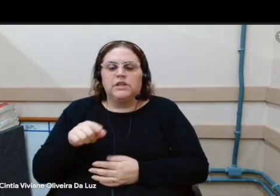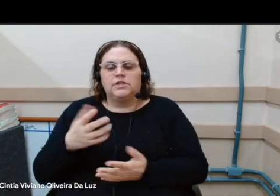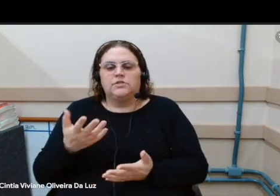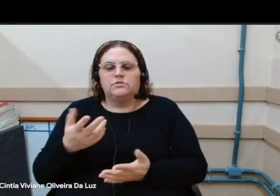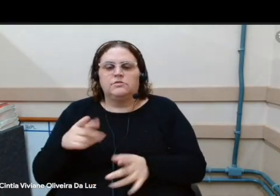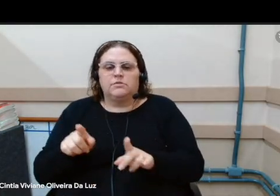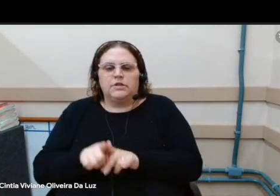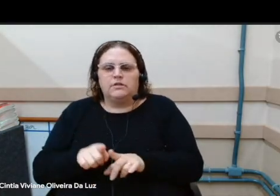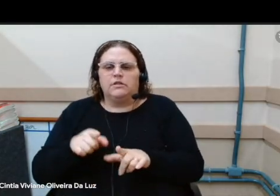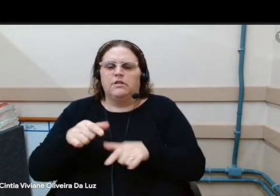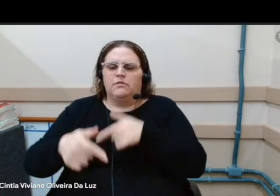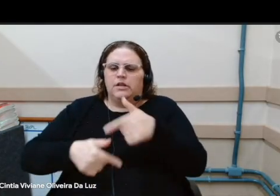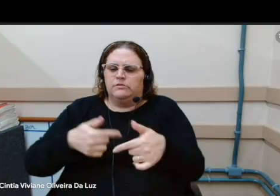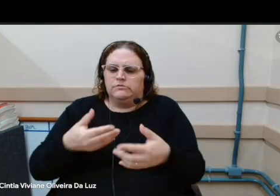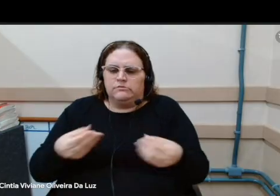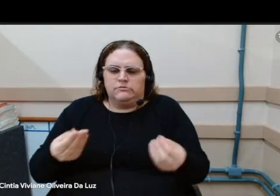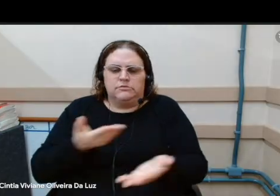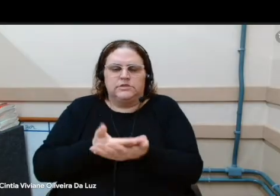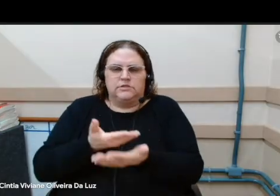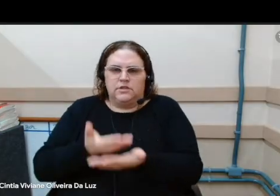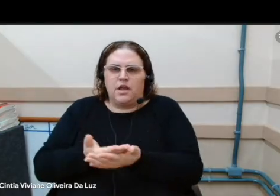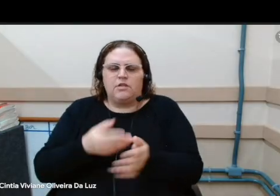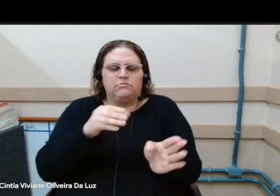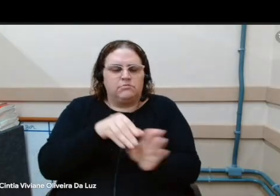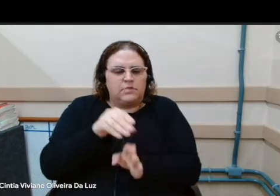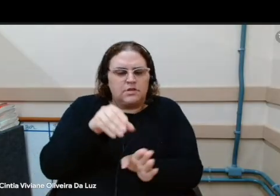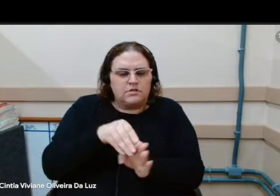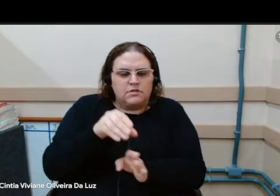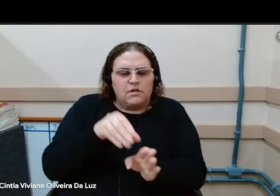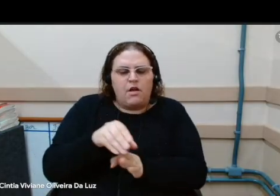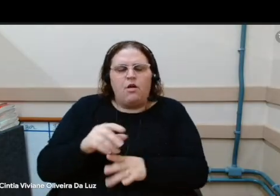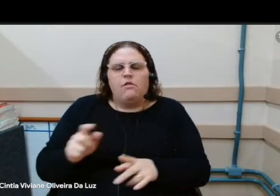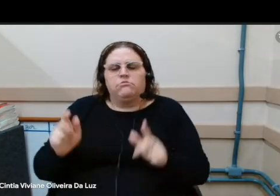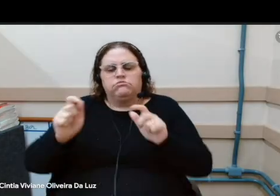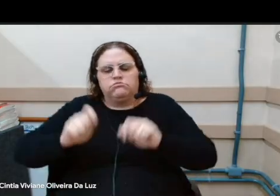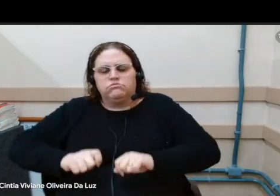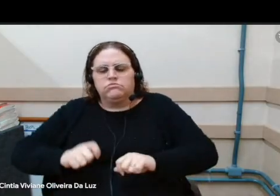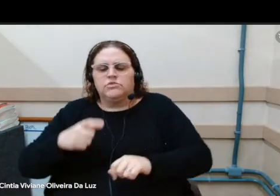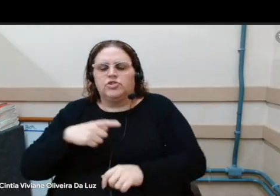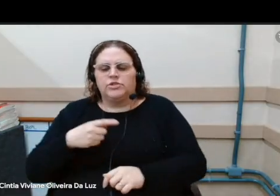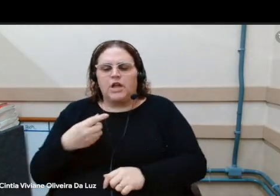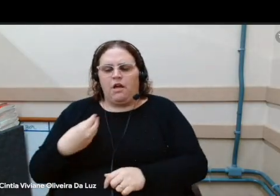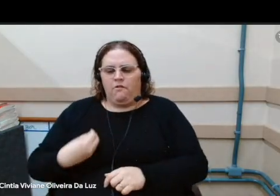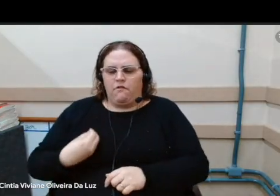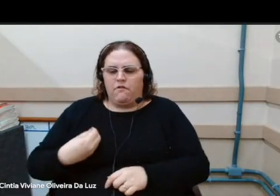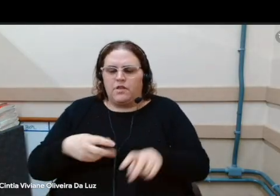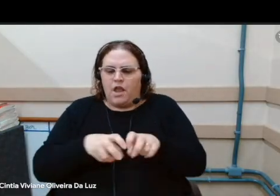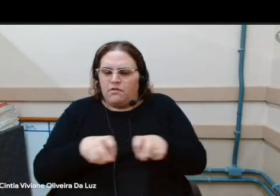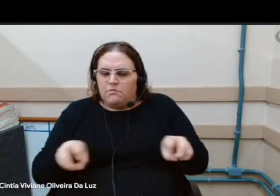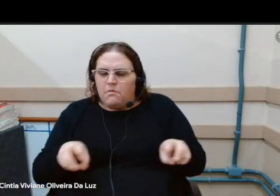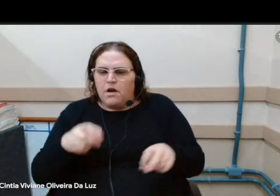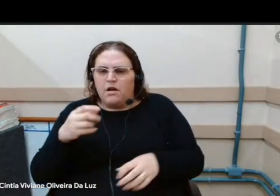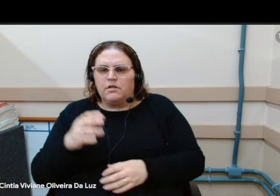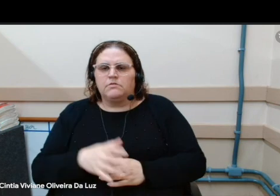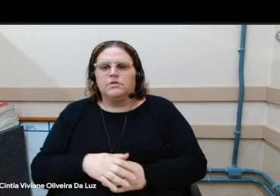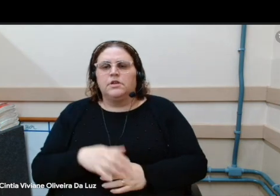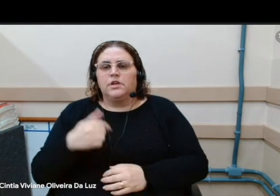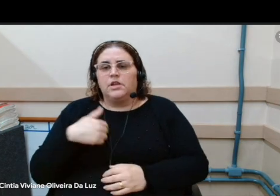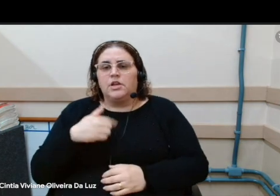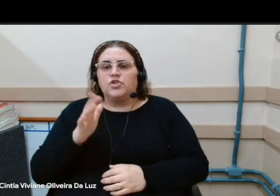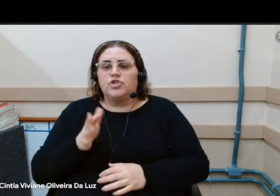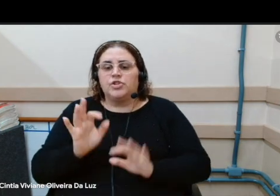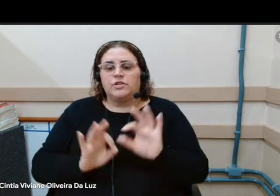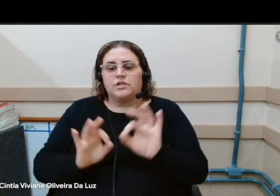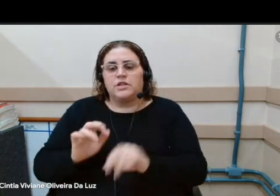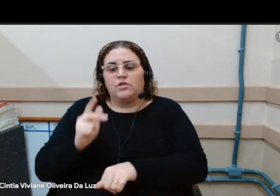muito em aula em em orientação em possibilidade de est nas bancas e eu tinha separado um vídeozinho em